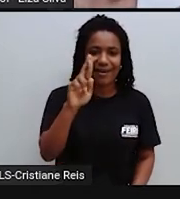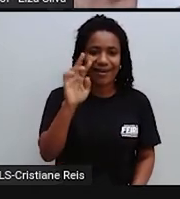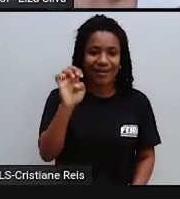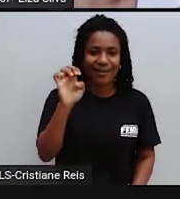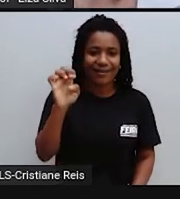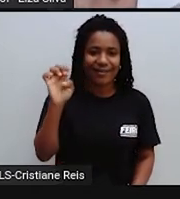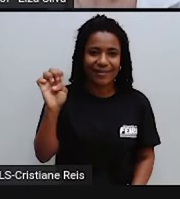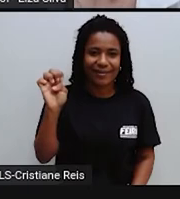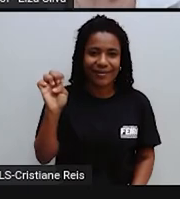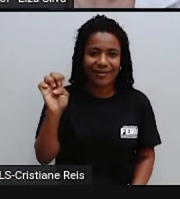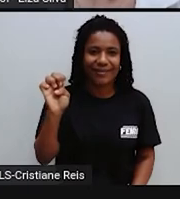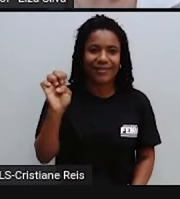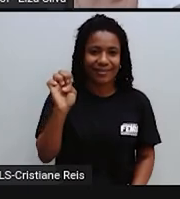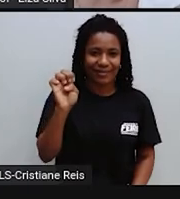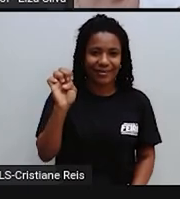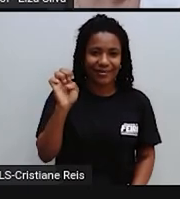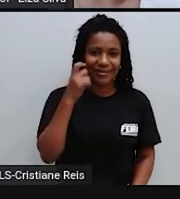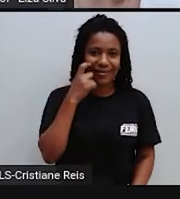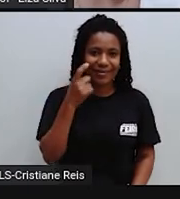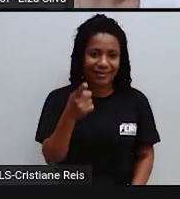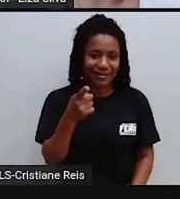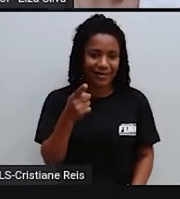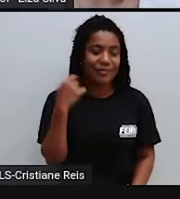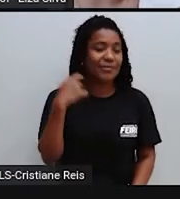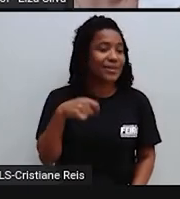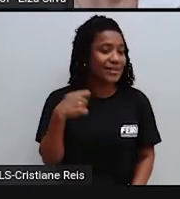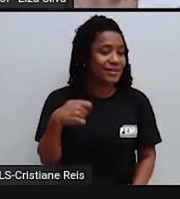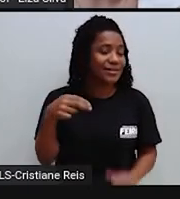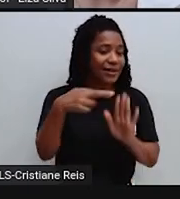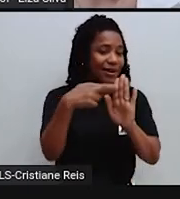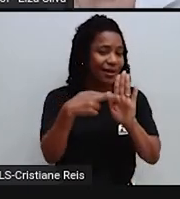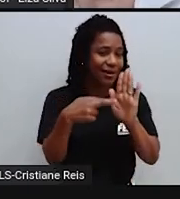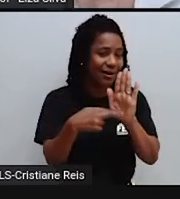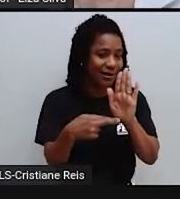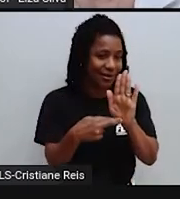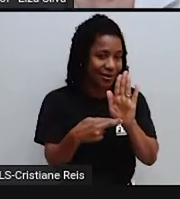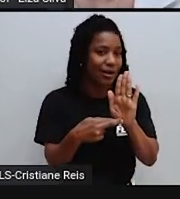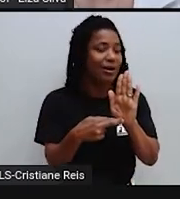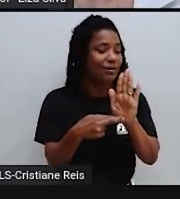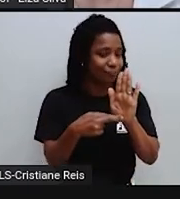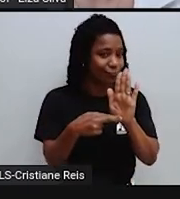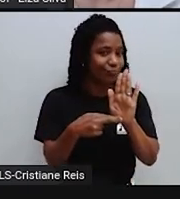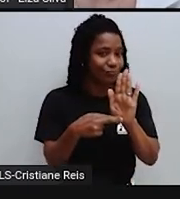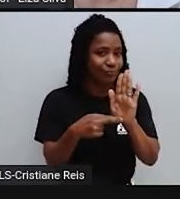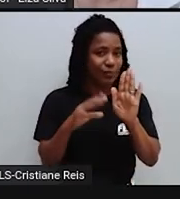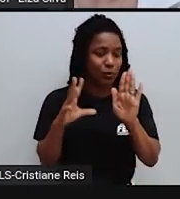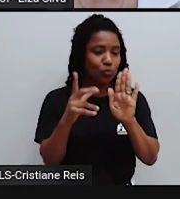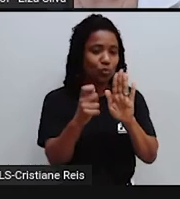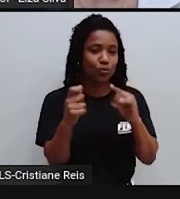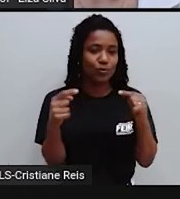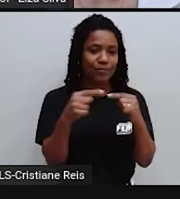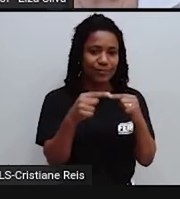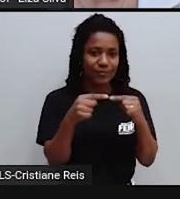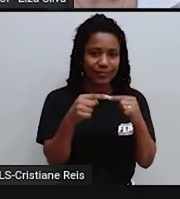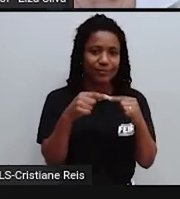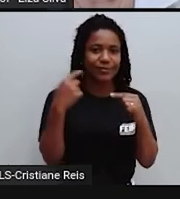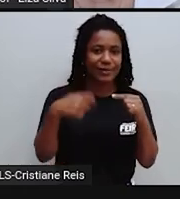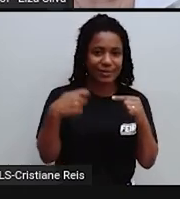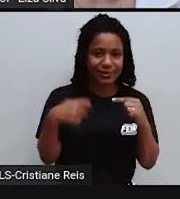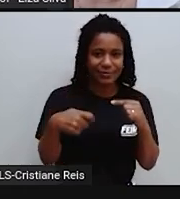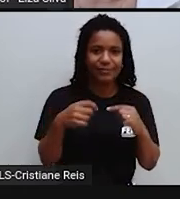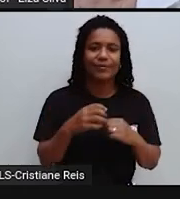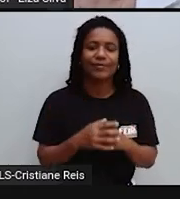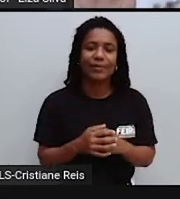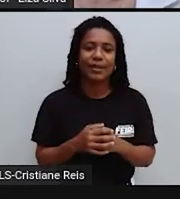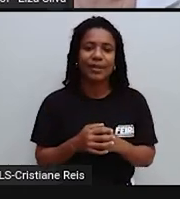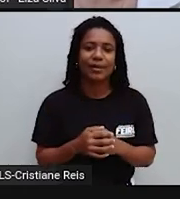Nesta situação, eu vou aplicar a regra geral, ok? Muriel is learning to drive. Então,